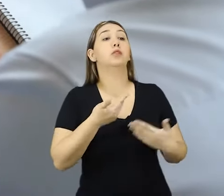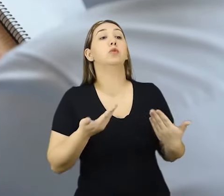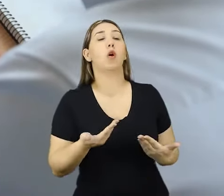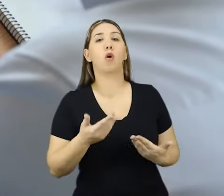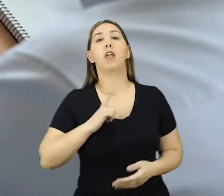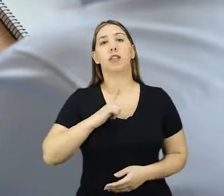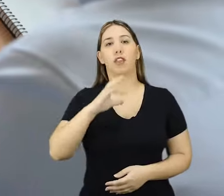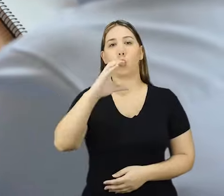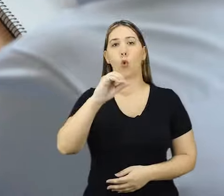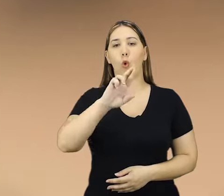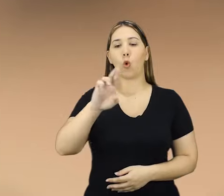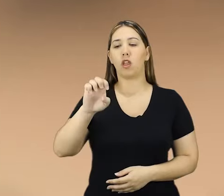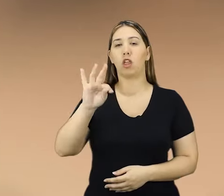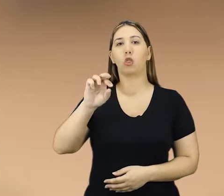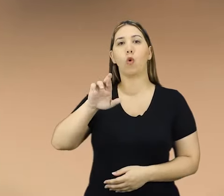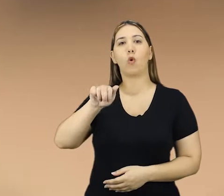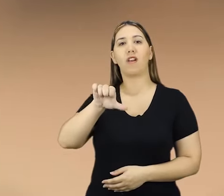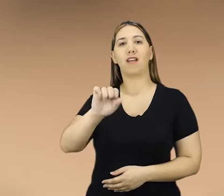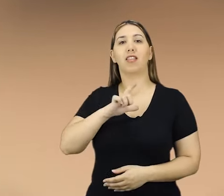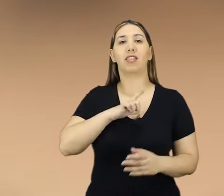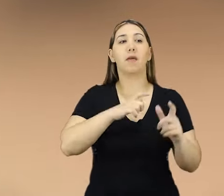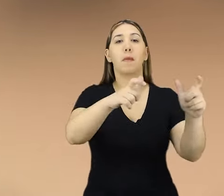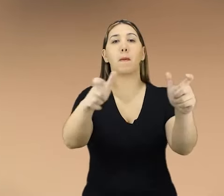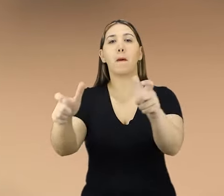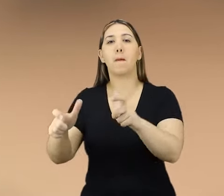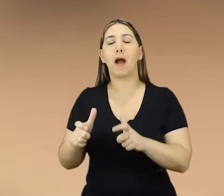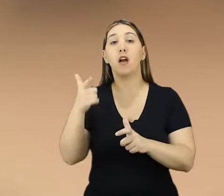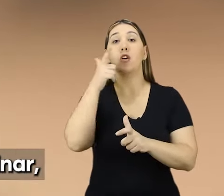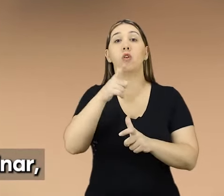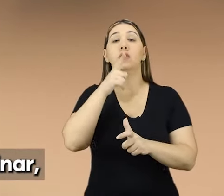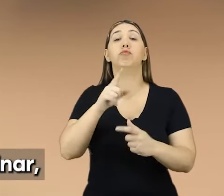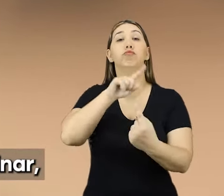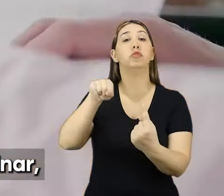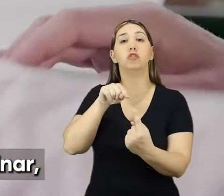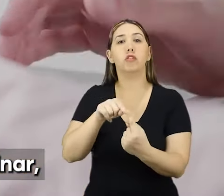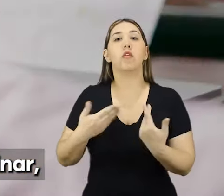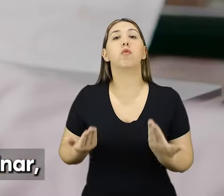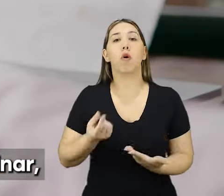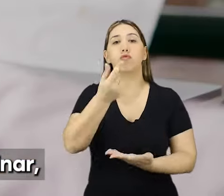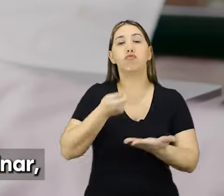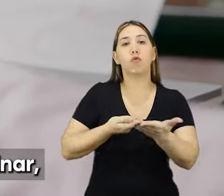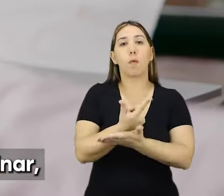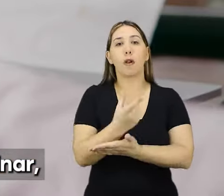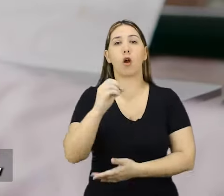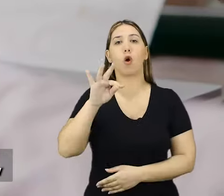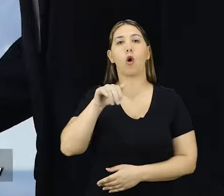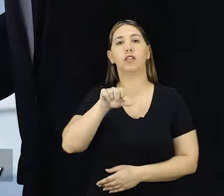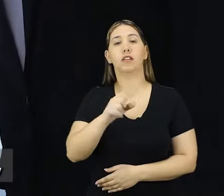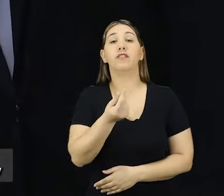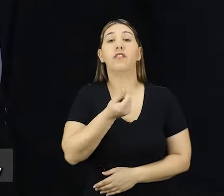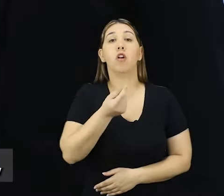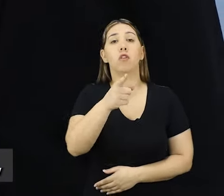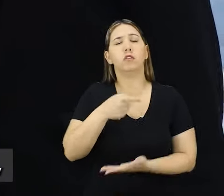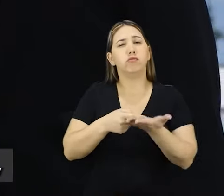as corretoras de investimento, consegue colocar o seu desejo de vender ou comprar a cota num valor que você determinar e vai